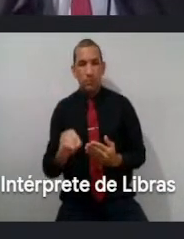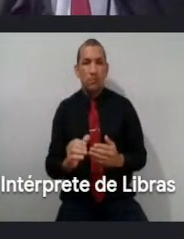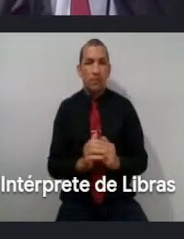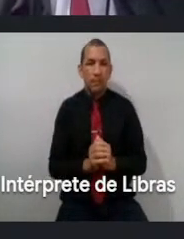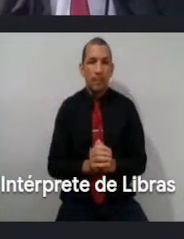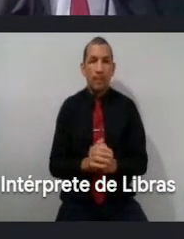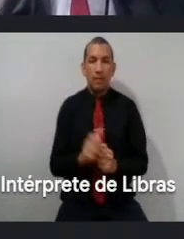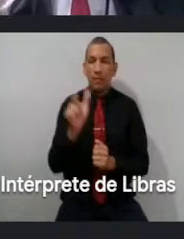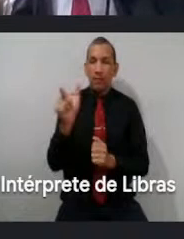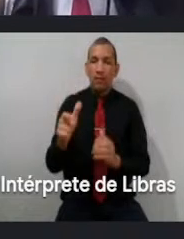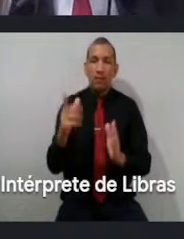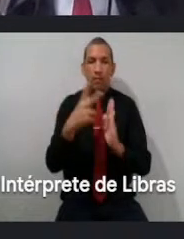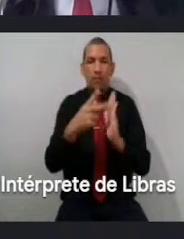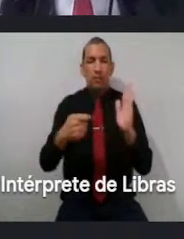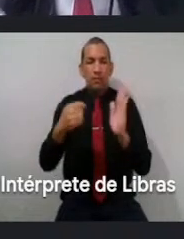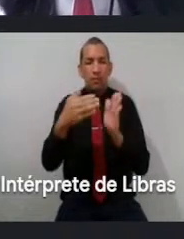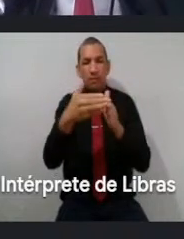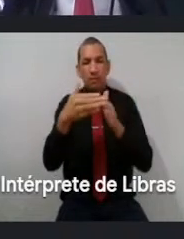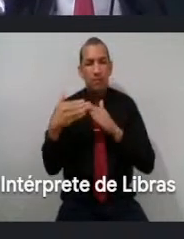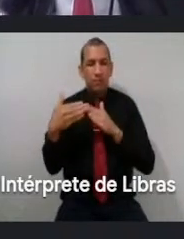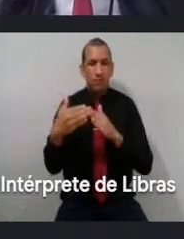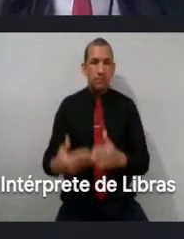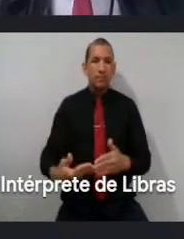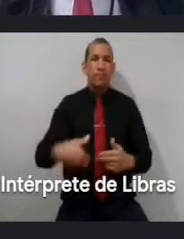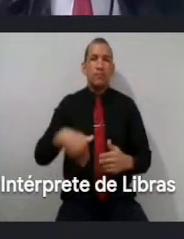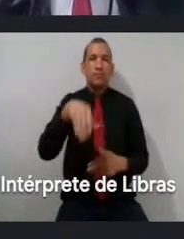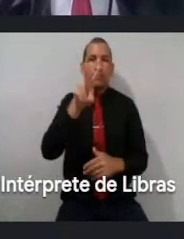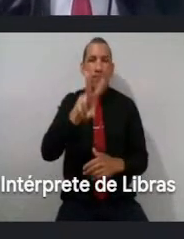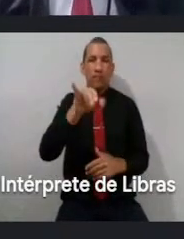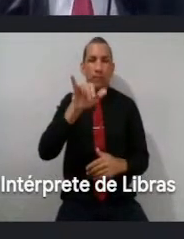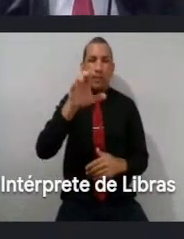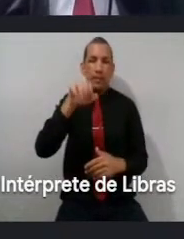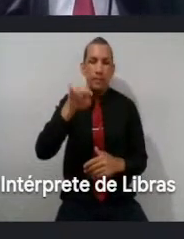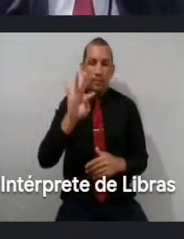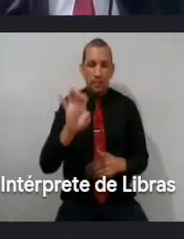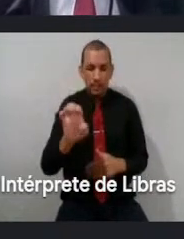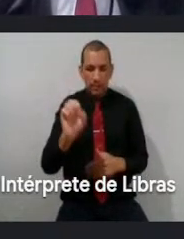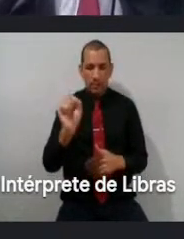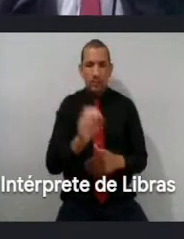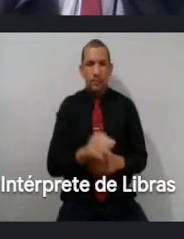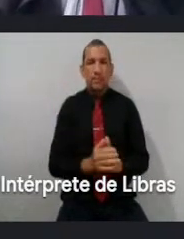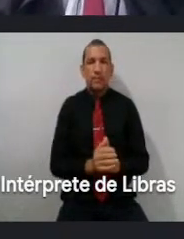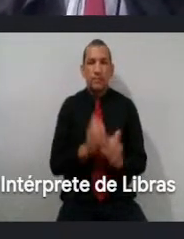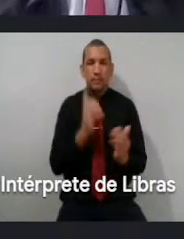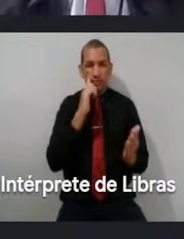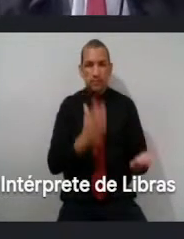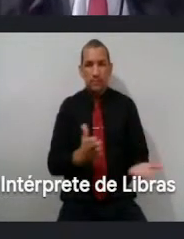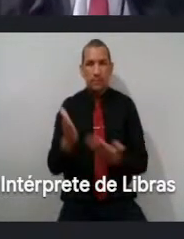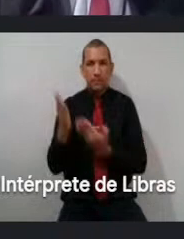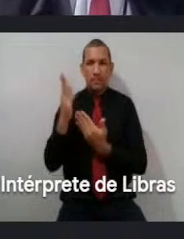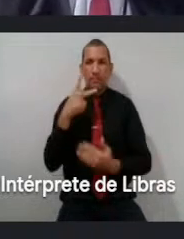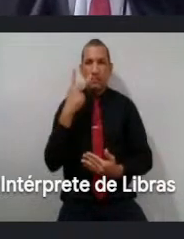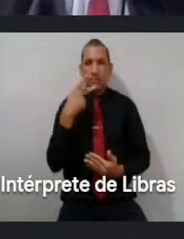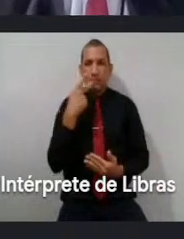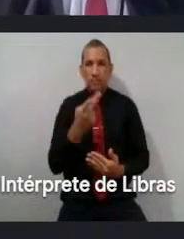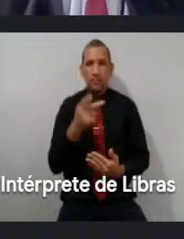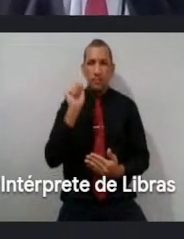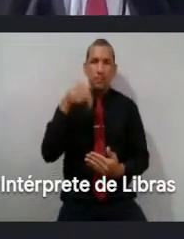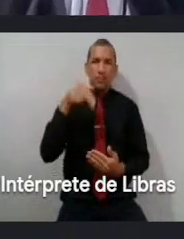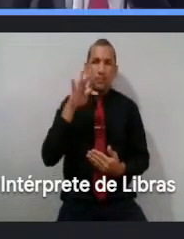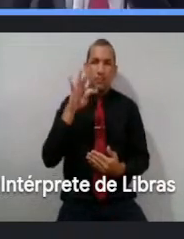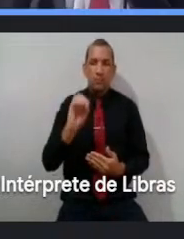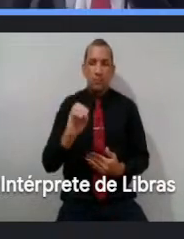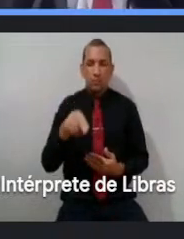Rodrigues de Araújo Rodrigues Araújo com a palavra Itaú Doutor Antonio Paim bloco